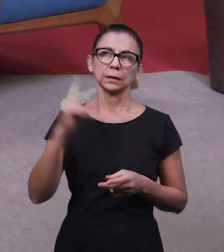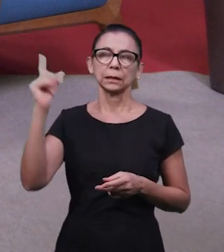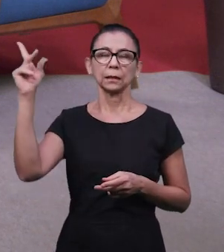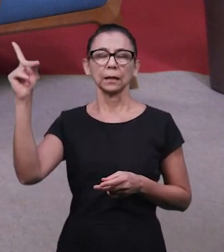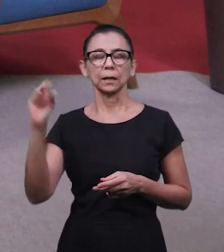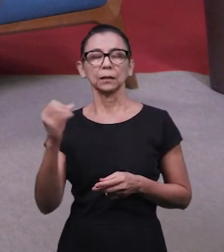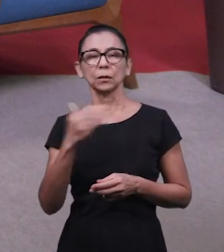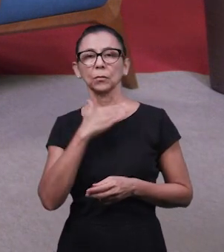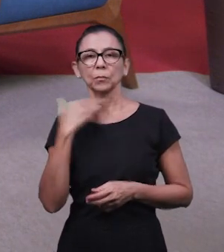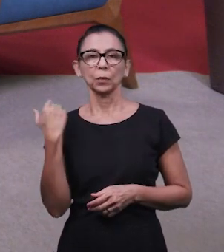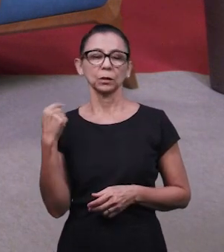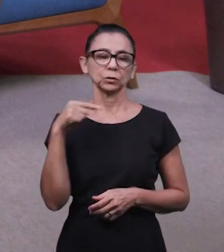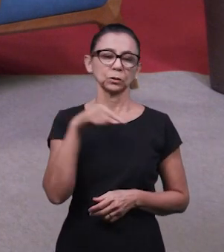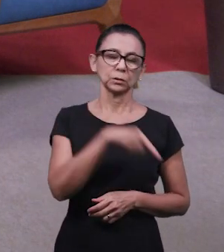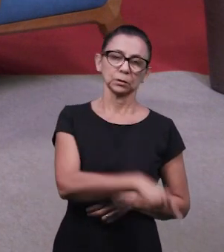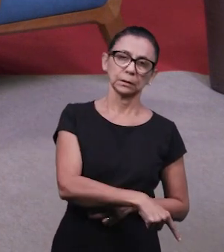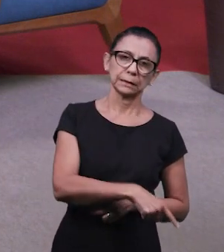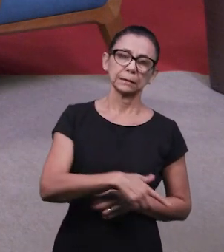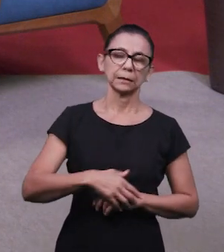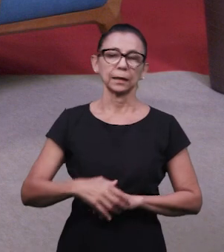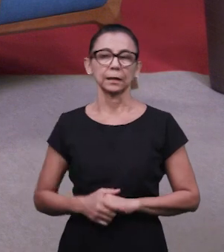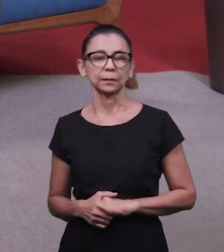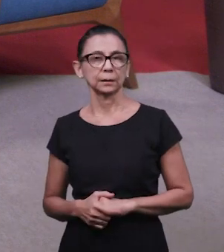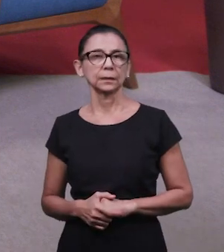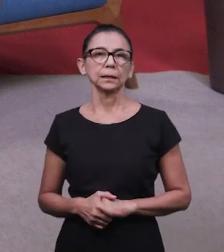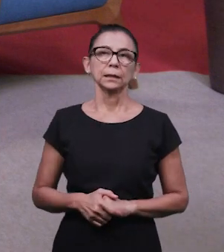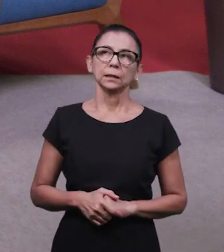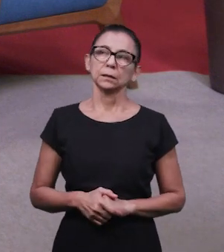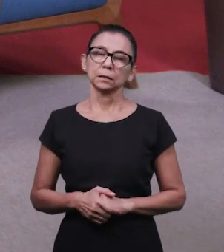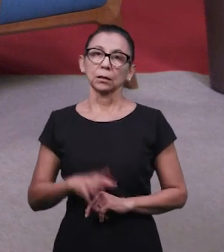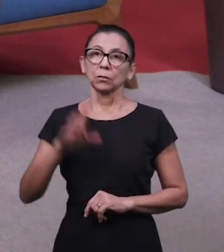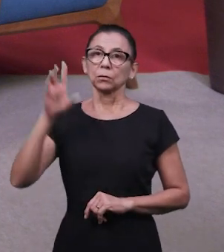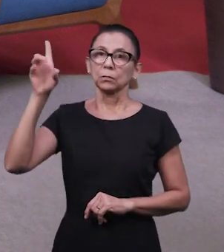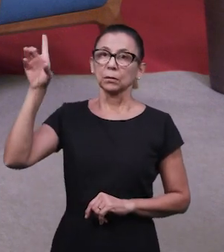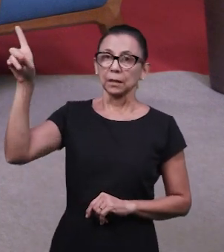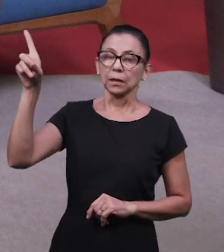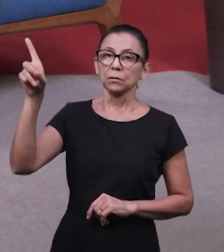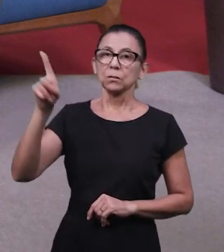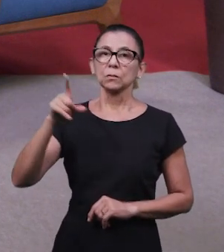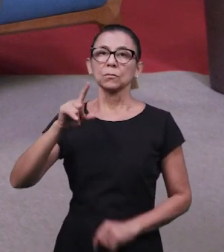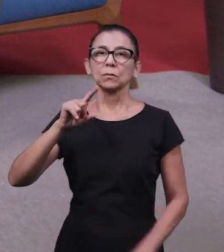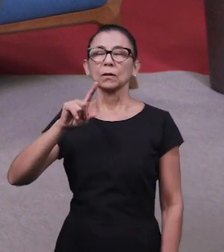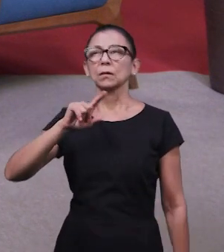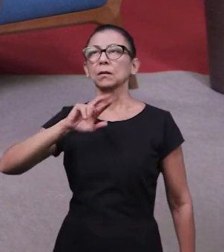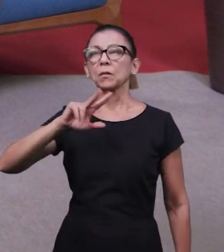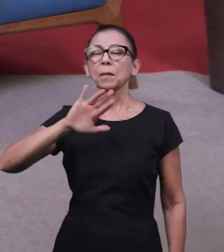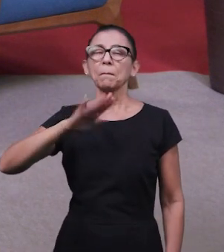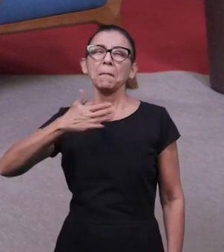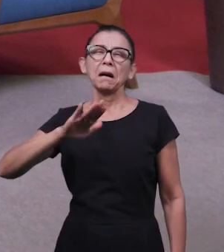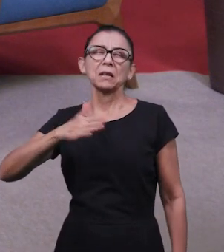achar nele maldade, morrerá. Vocês falaram que são dois caminhos, ou a vida eterna, ou a